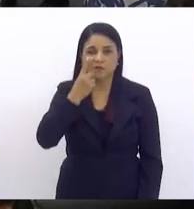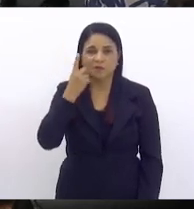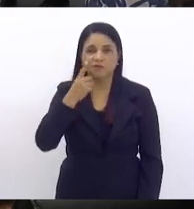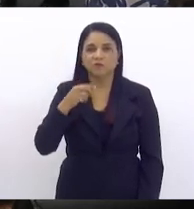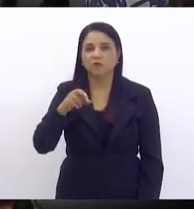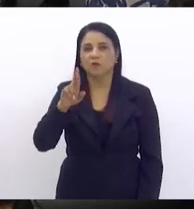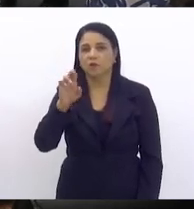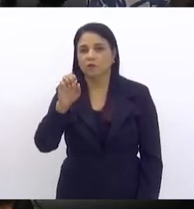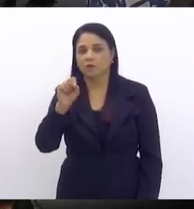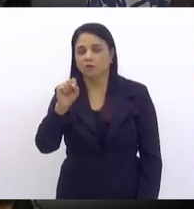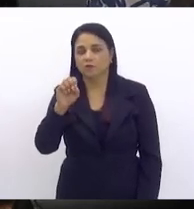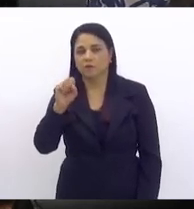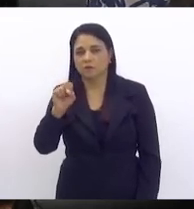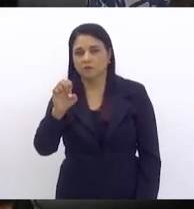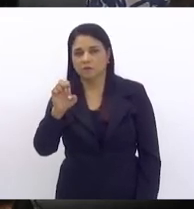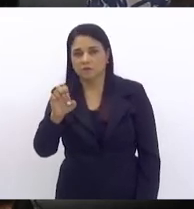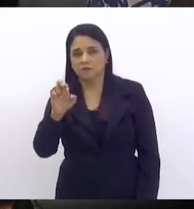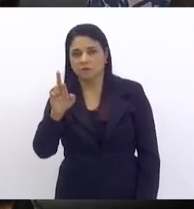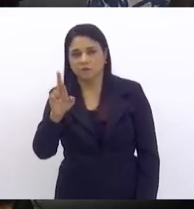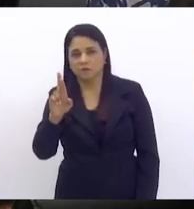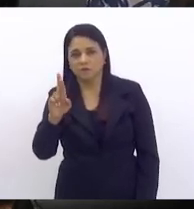Deputado Rosenberg Reis.